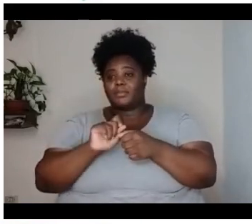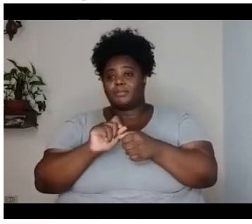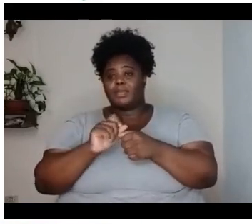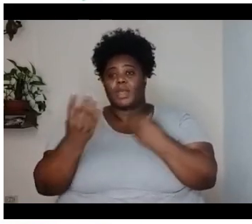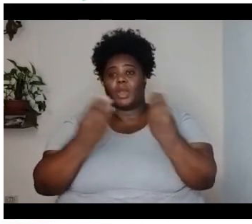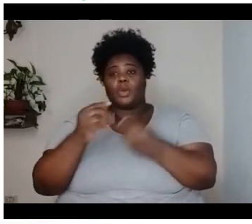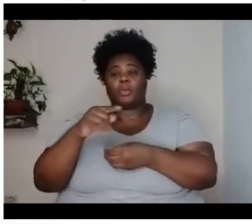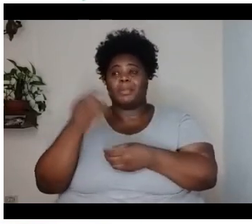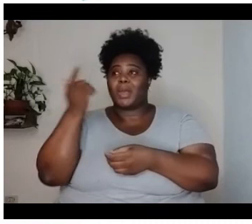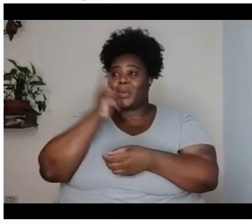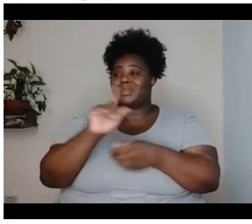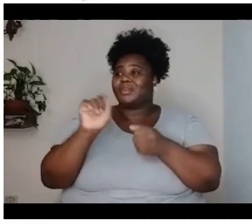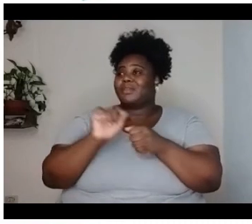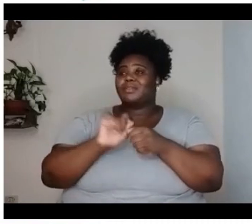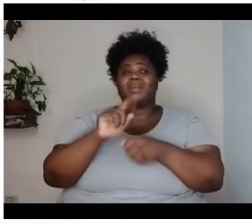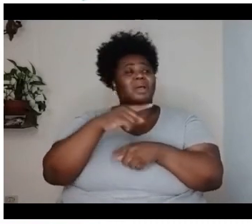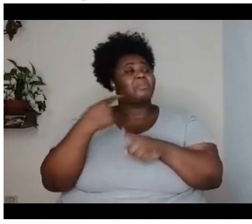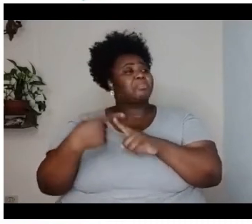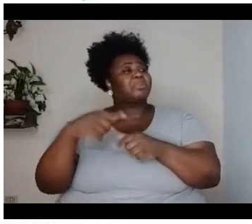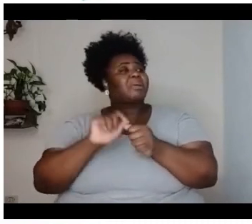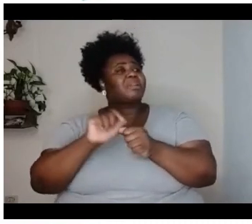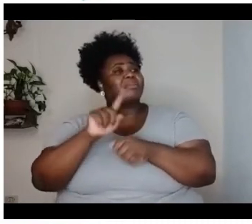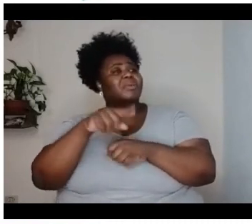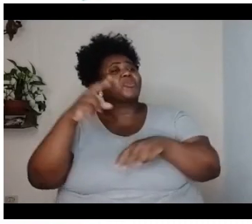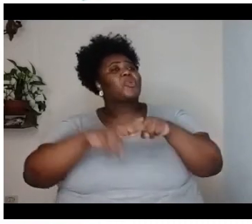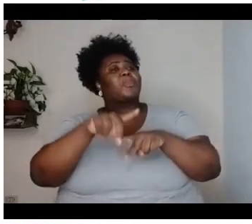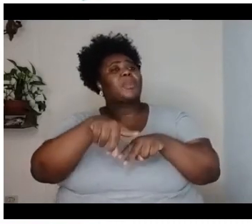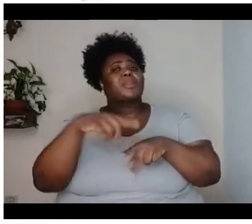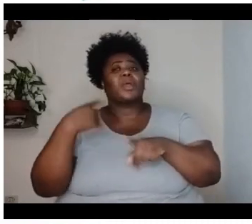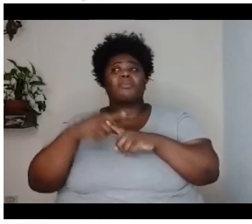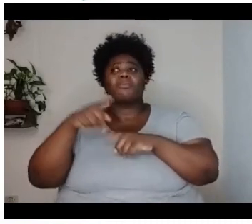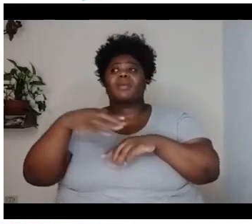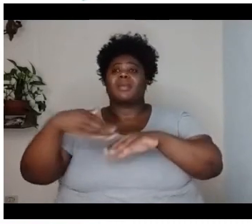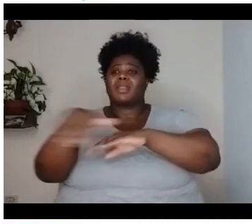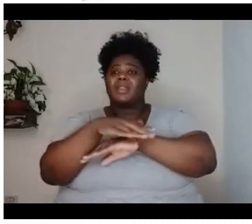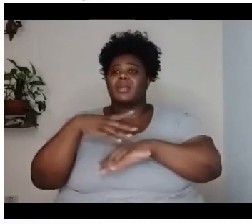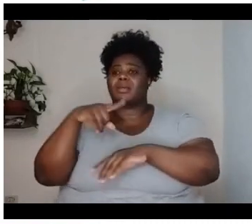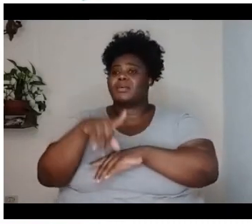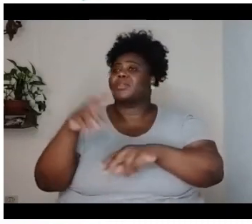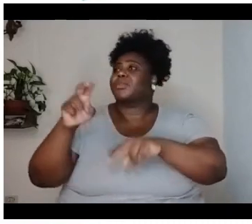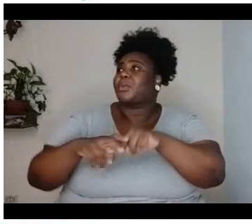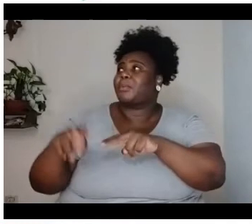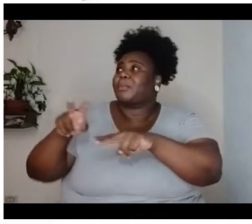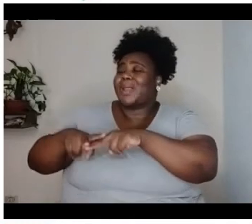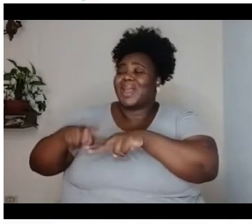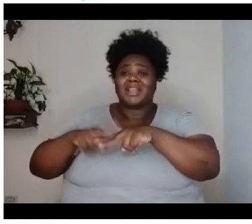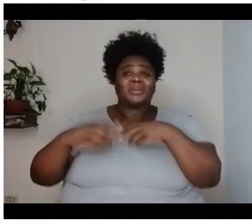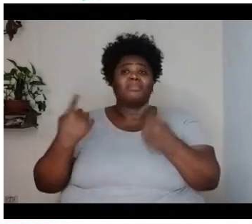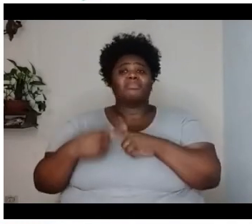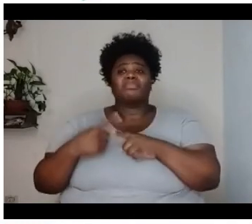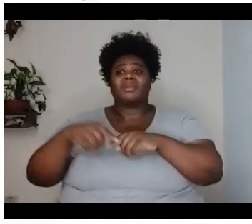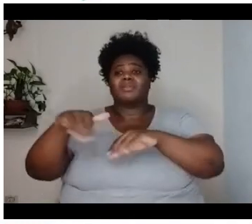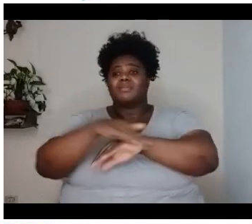fazer isso? Por que ela fez isso e não prenderam? Por que a Berna sai na rua pendurada e não prende? Por que a Berna vai para a rua com